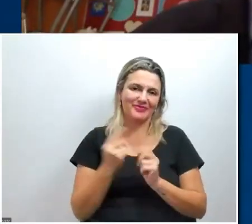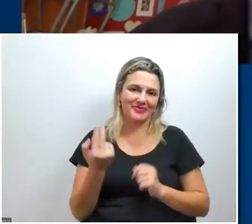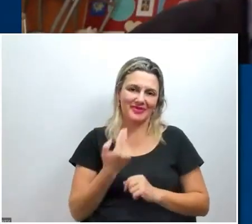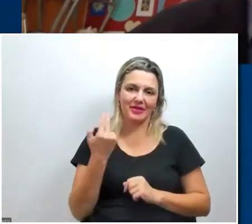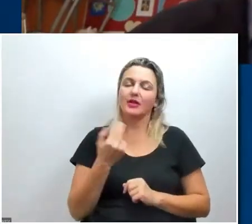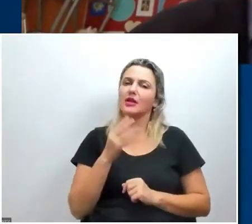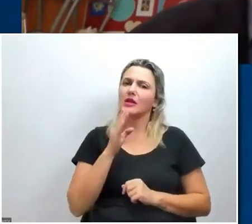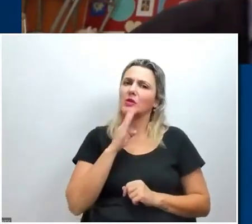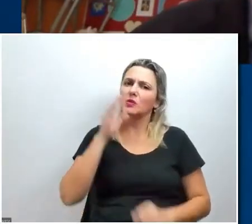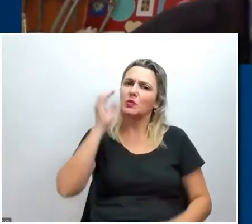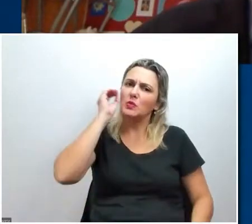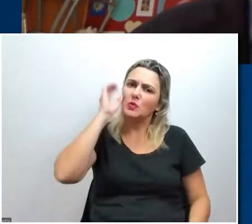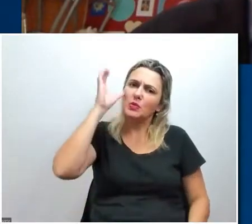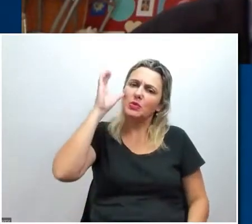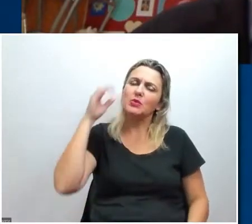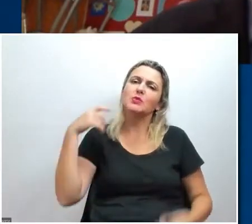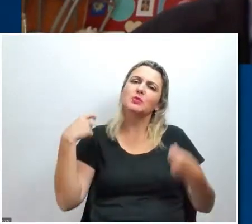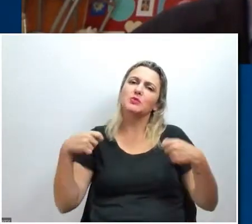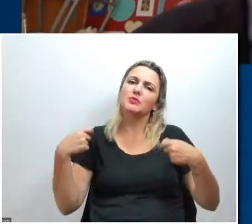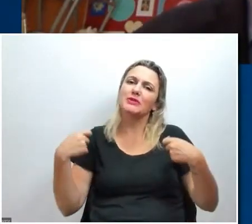gente precisa absorver.